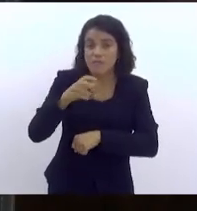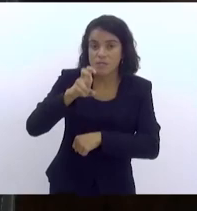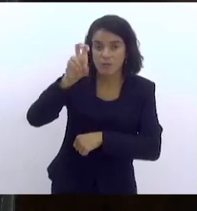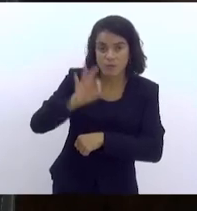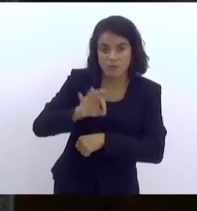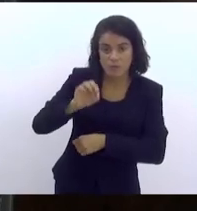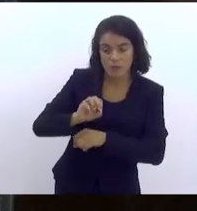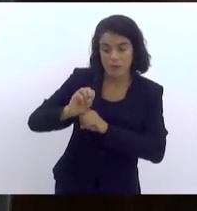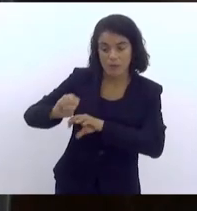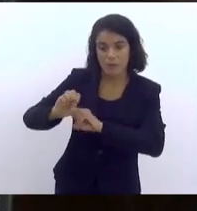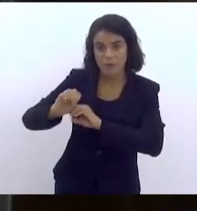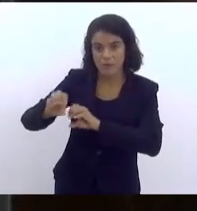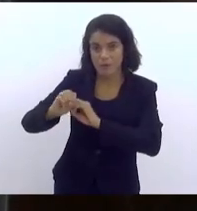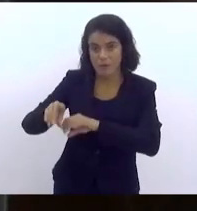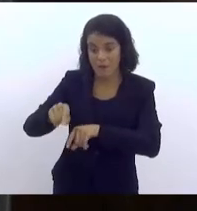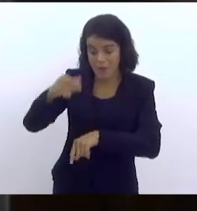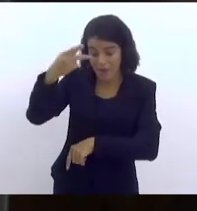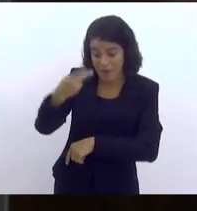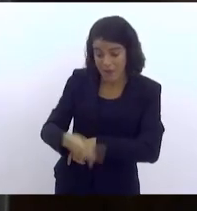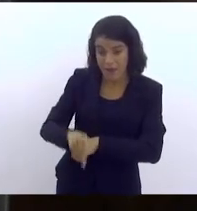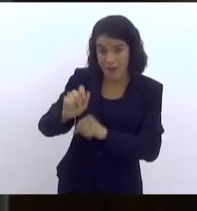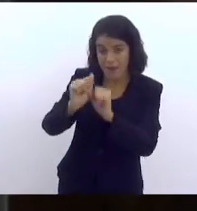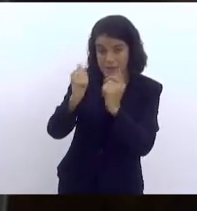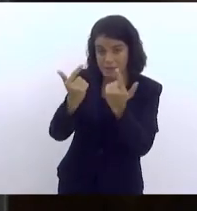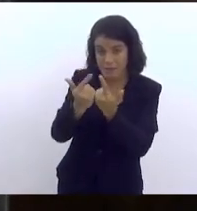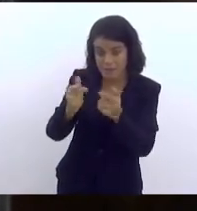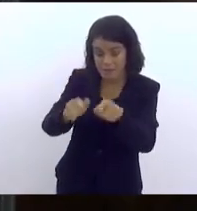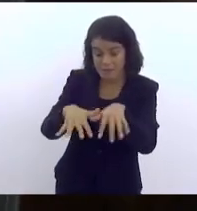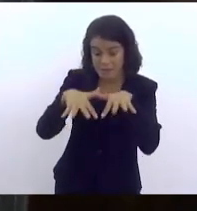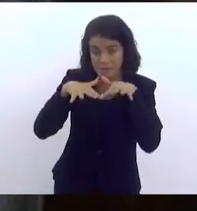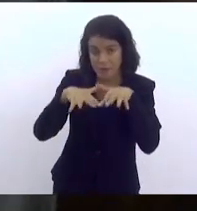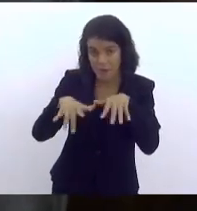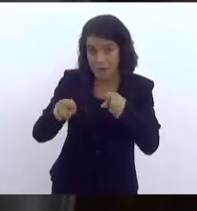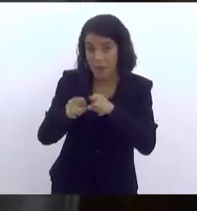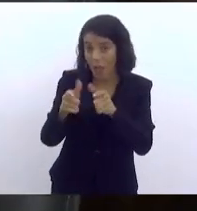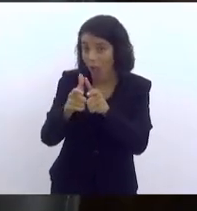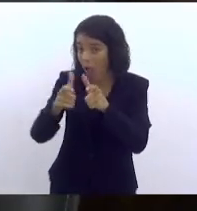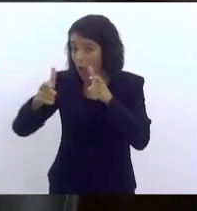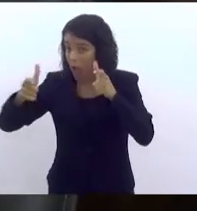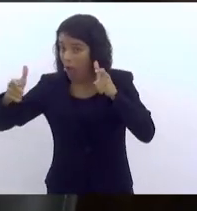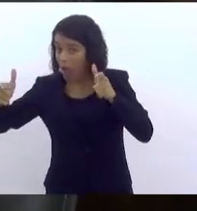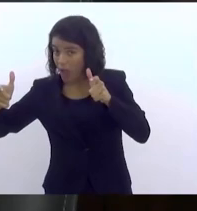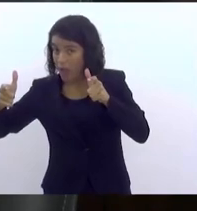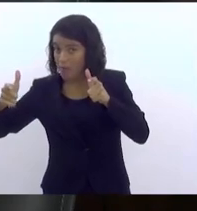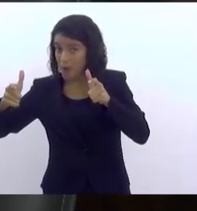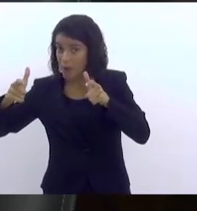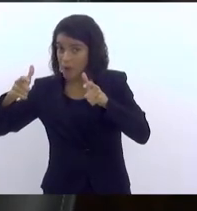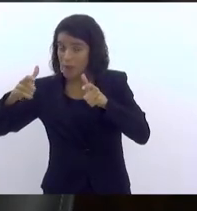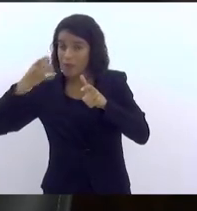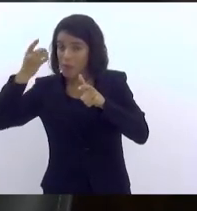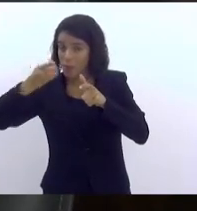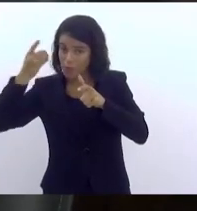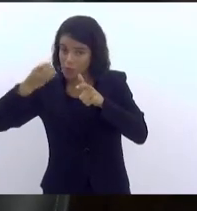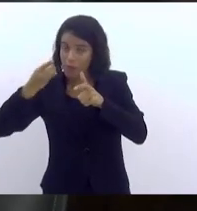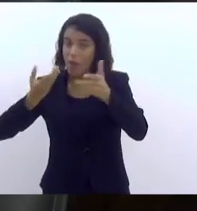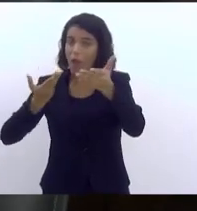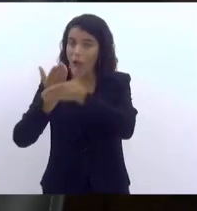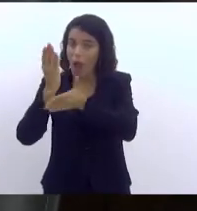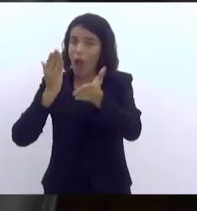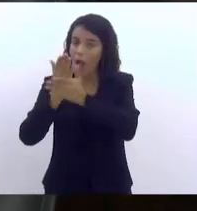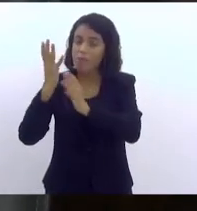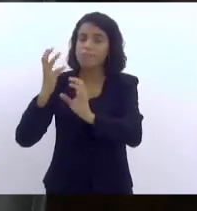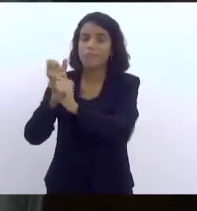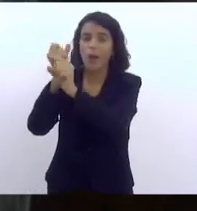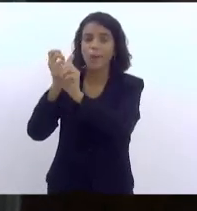educação e esta casa por Ampla maioria aprovou as contas